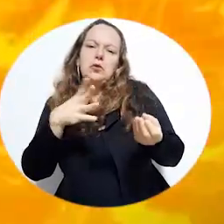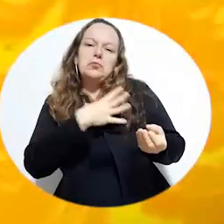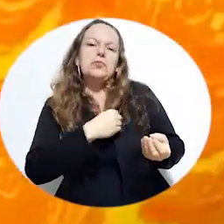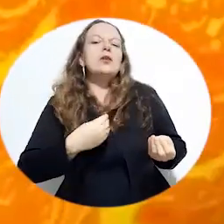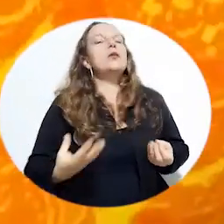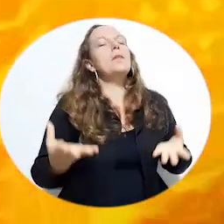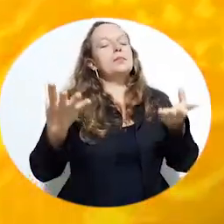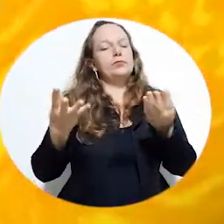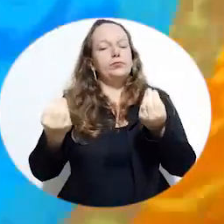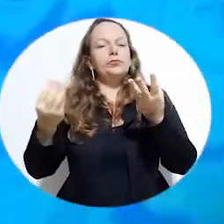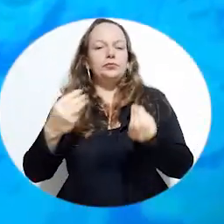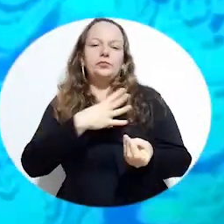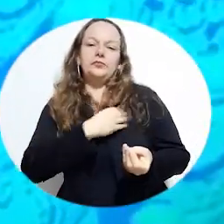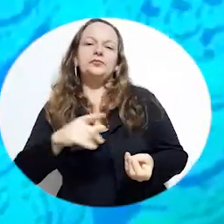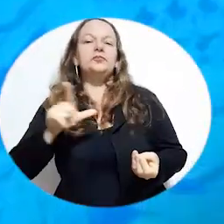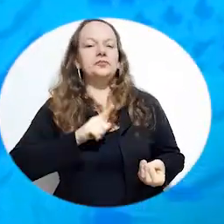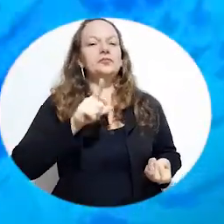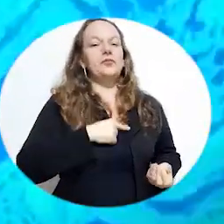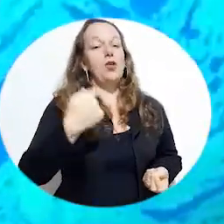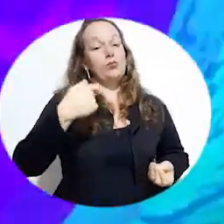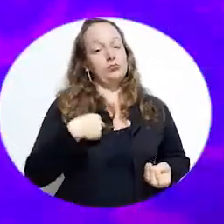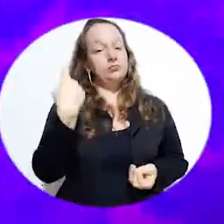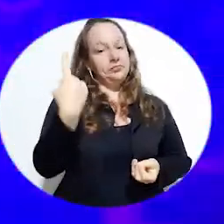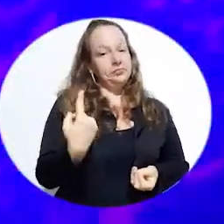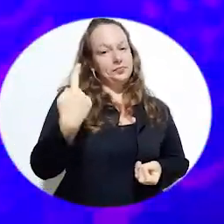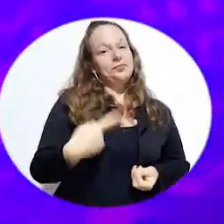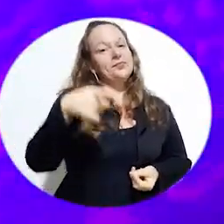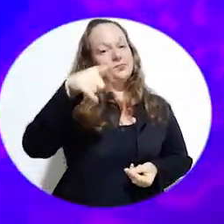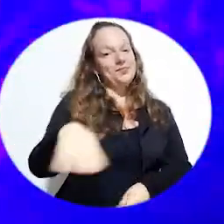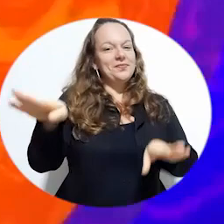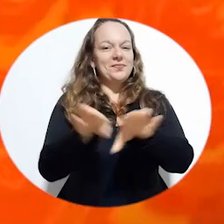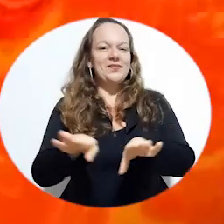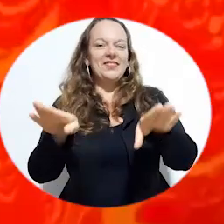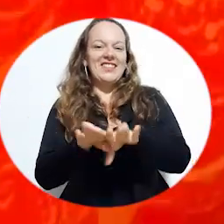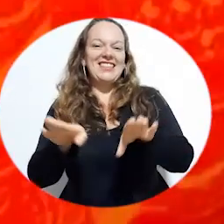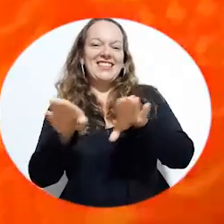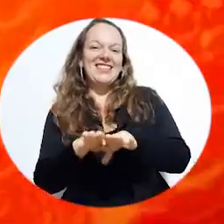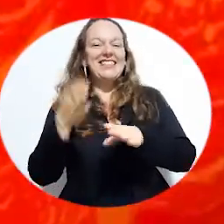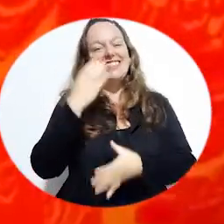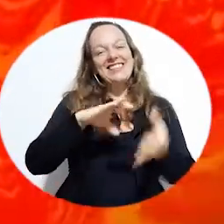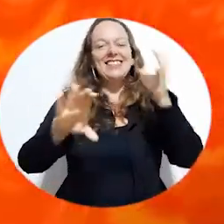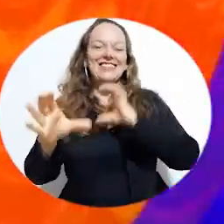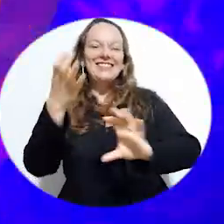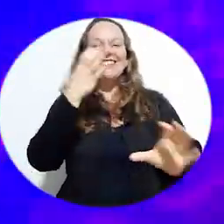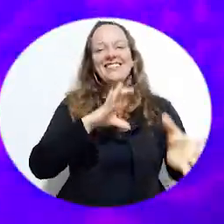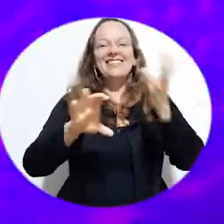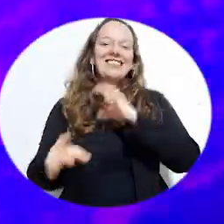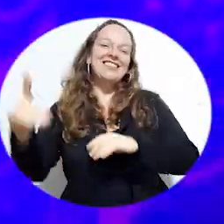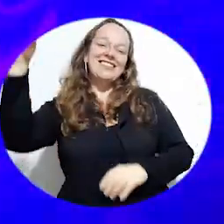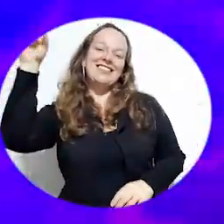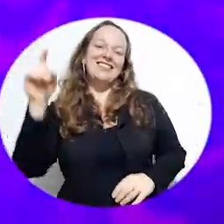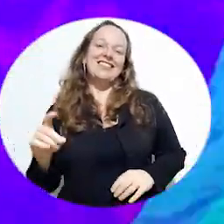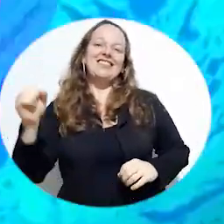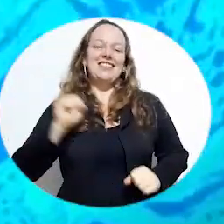muitos filhos ele tem. Eu sou um deles, você também. Louvemos